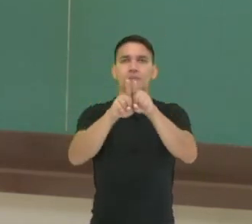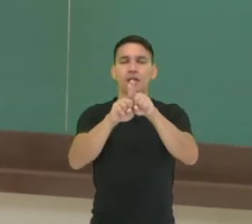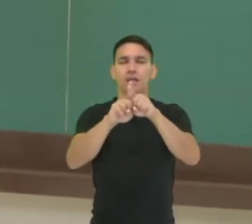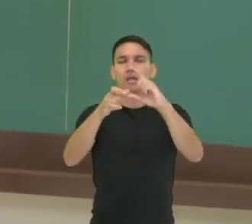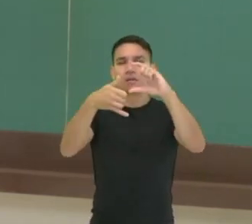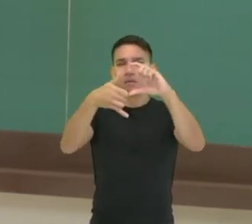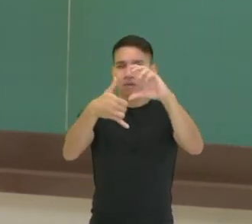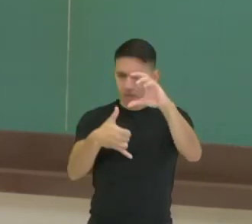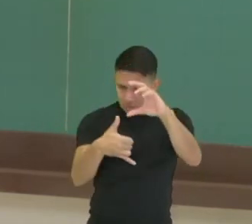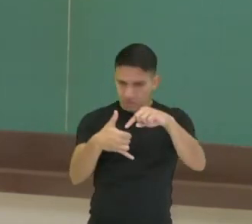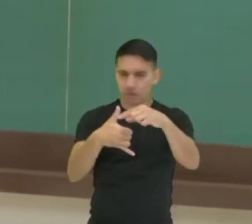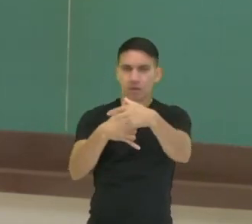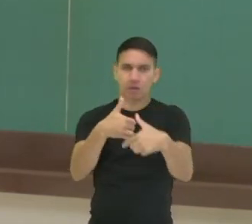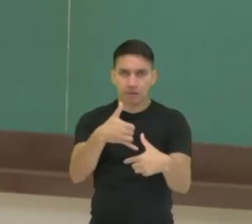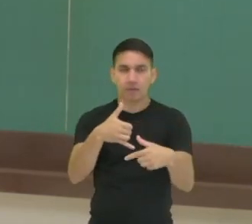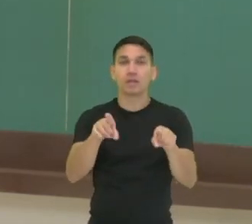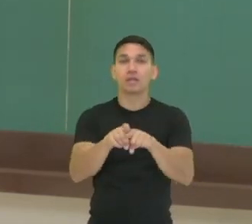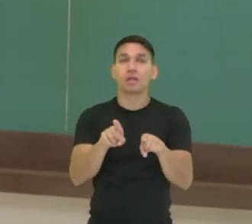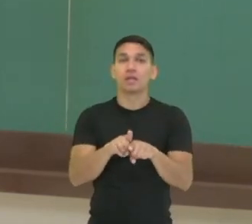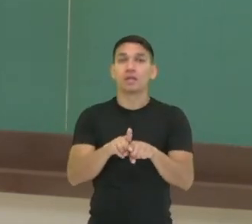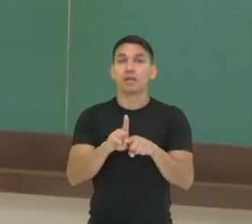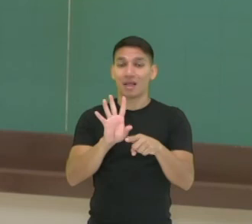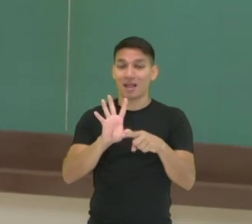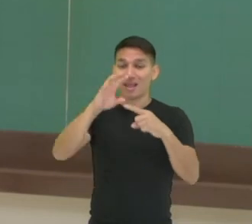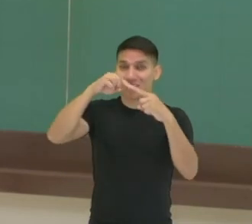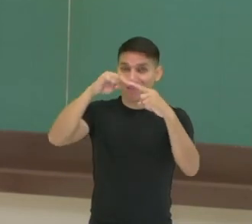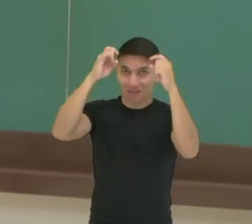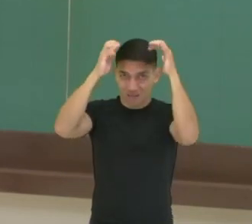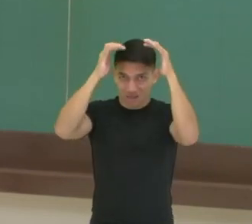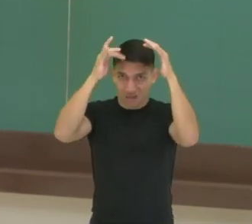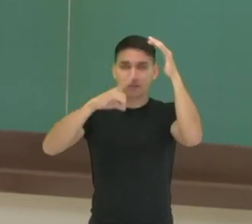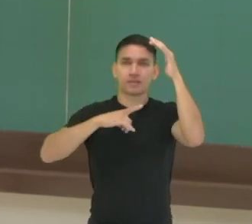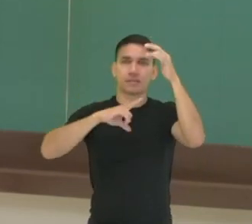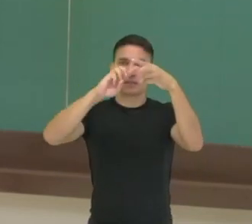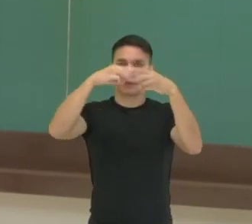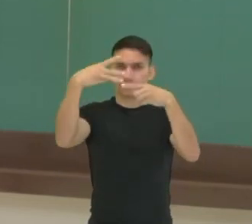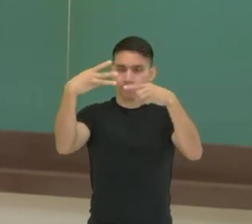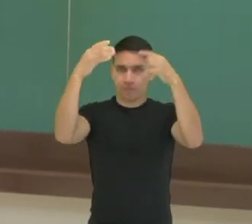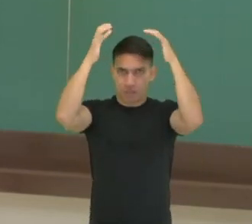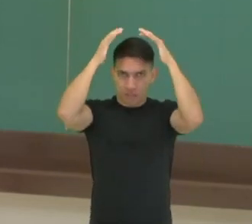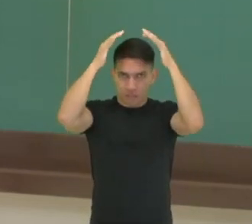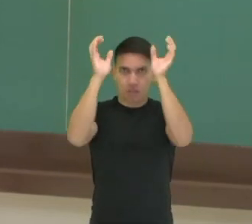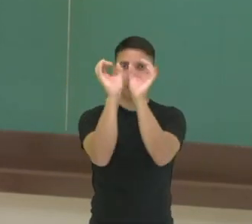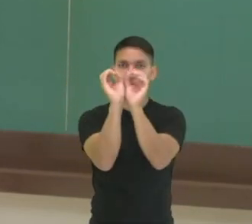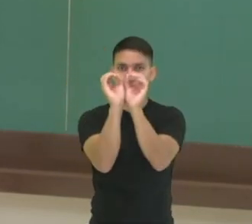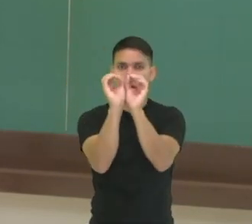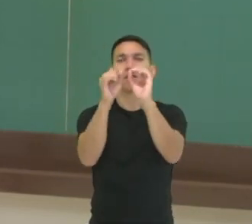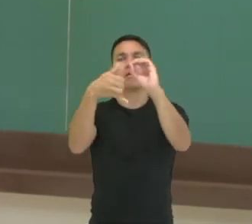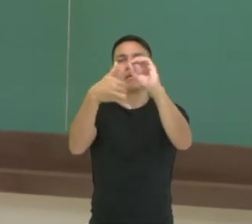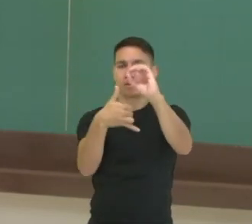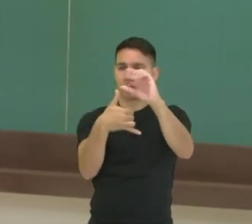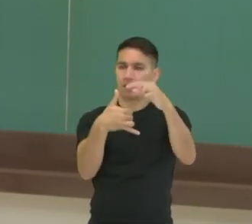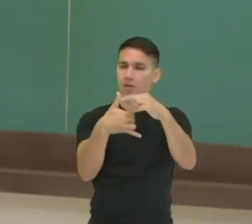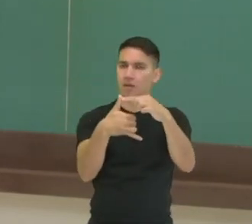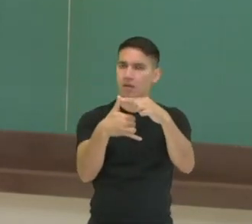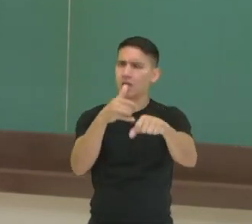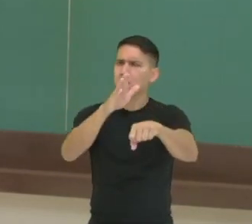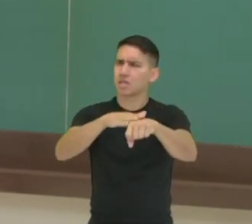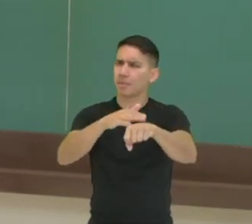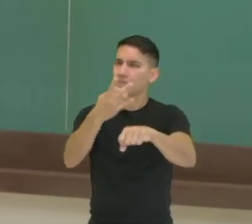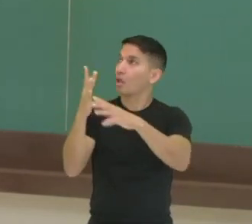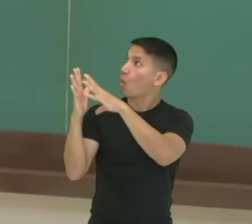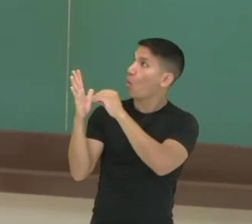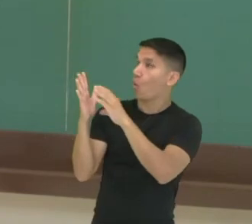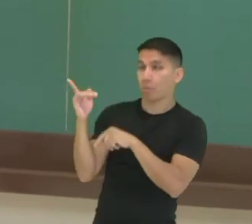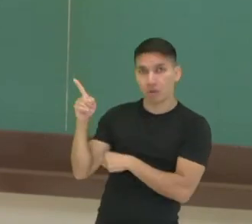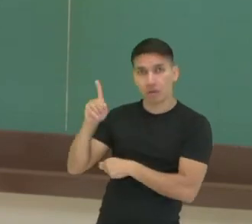espinal. E o encéfalo tem 3 partes: cérebro, cerebelo e tronco encefálico. Eu vou dar um tempinho para vocês